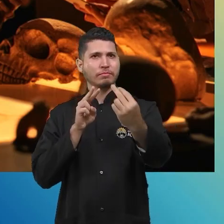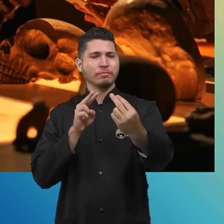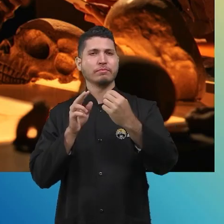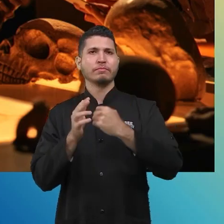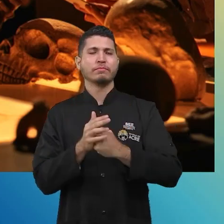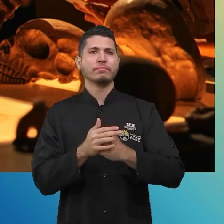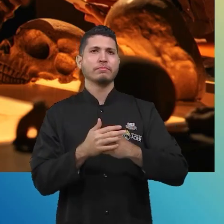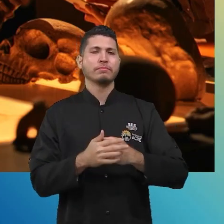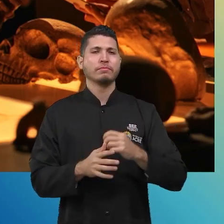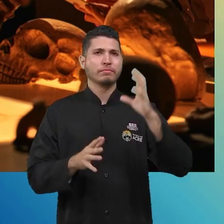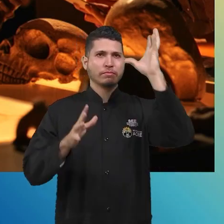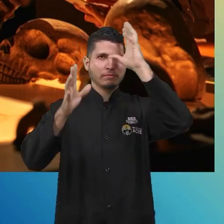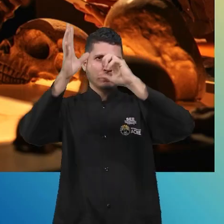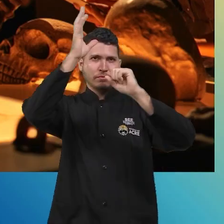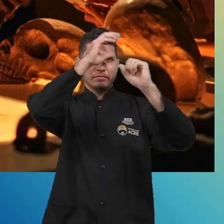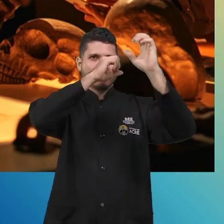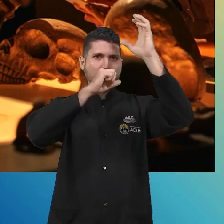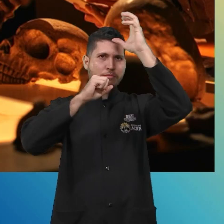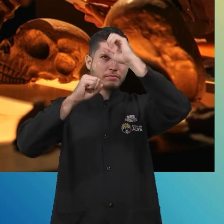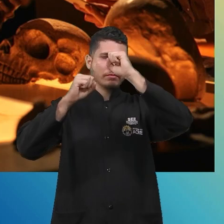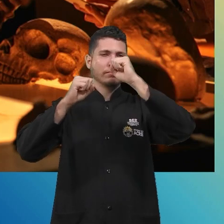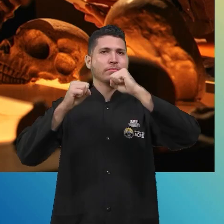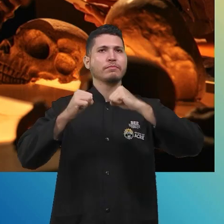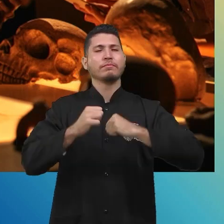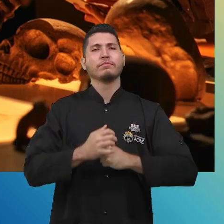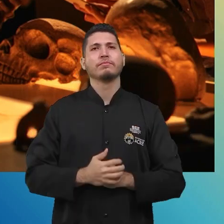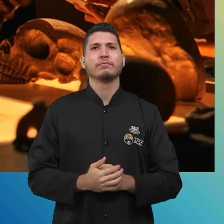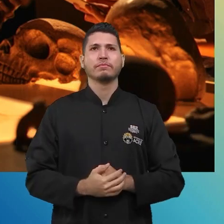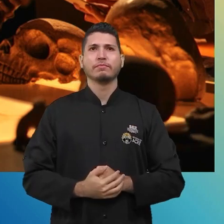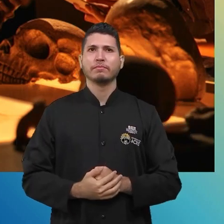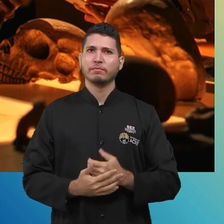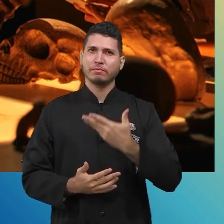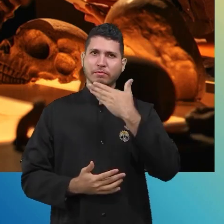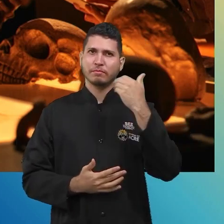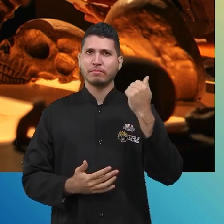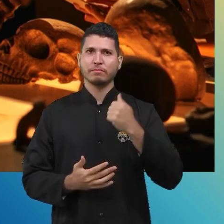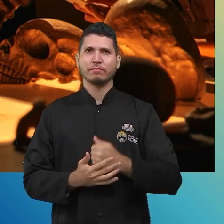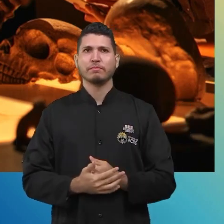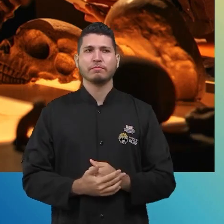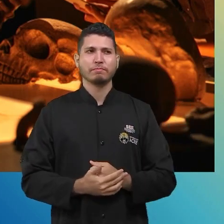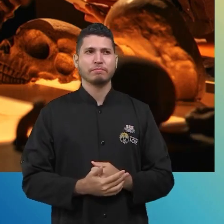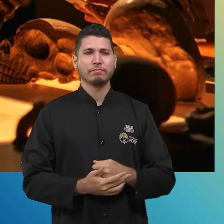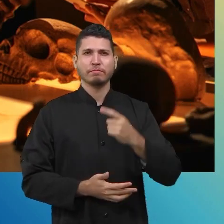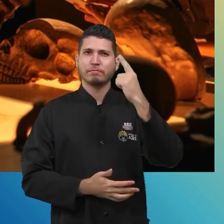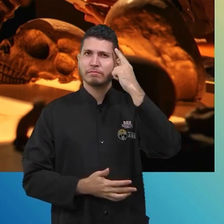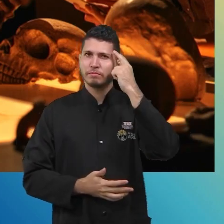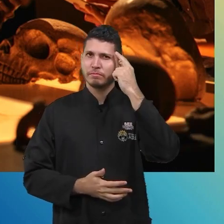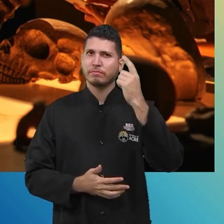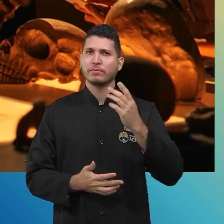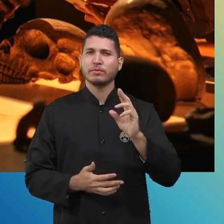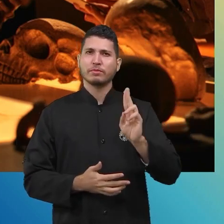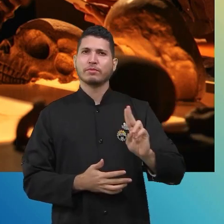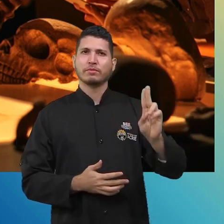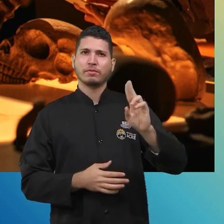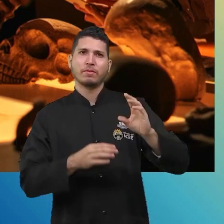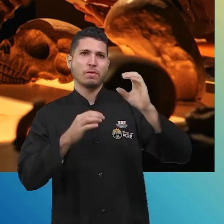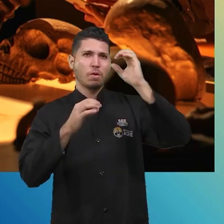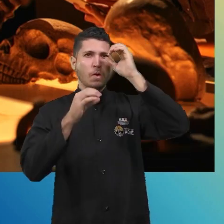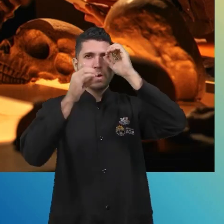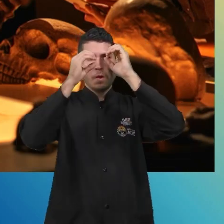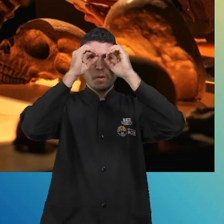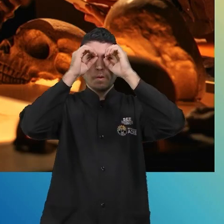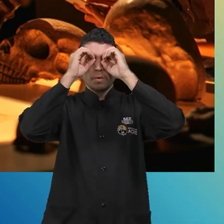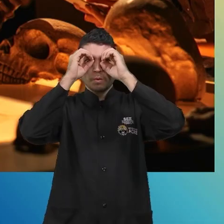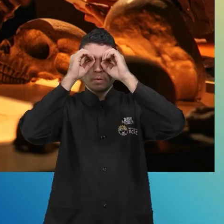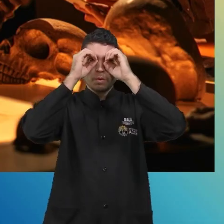o aprendizado ele se torna mais envolvente. Imagine colocar um óculos de realidade virtual e caminhar por uma